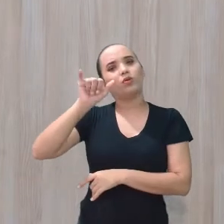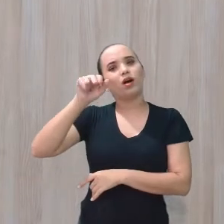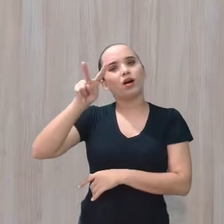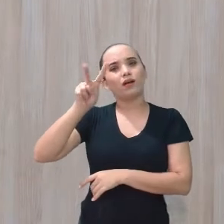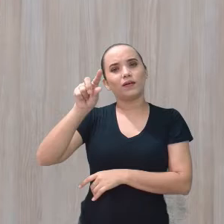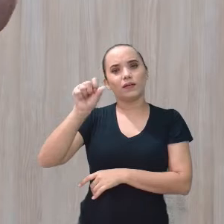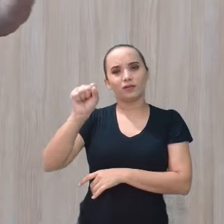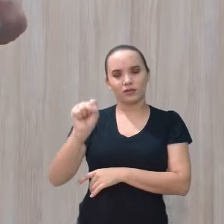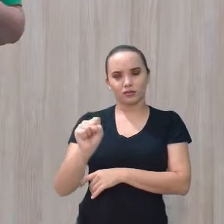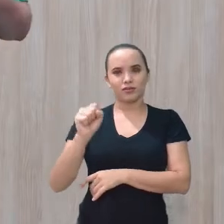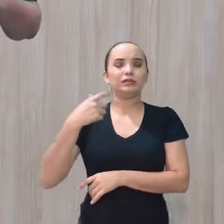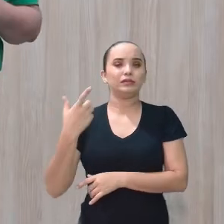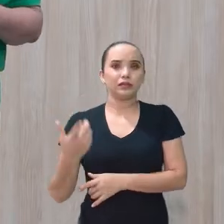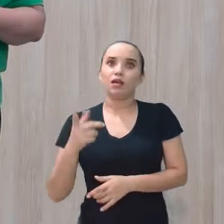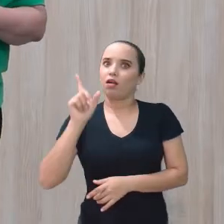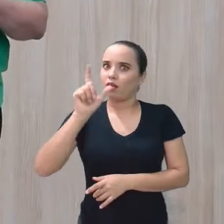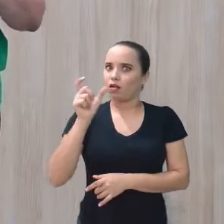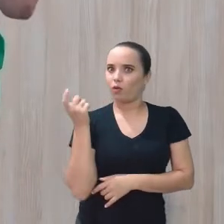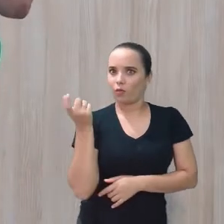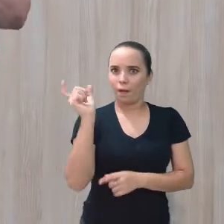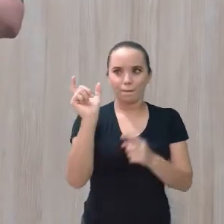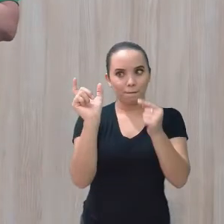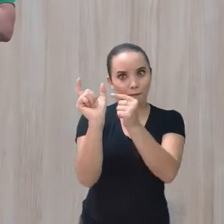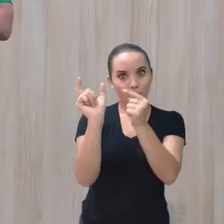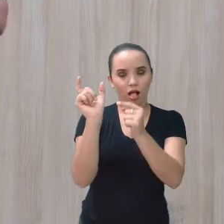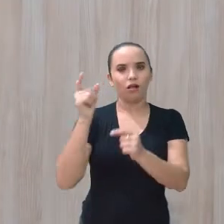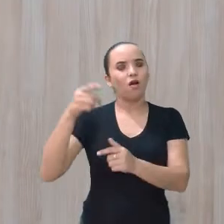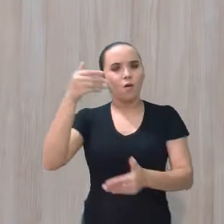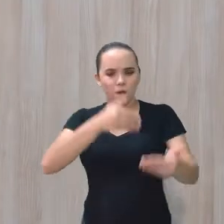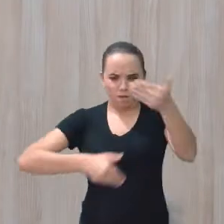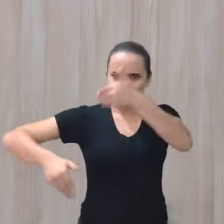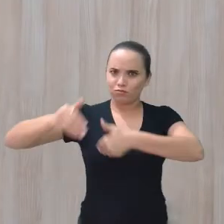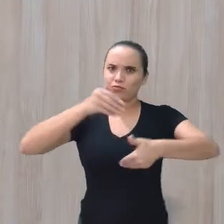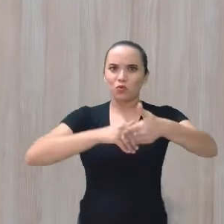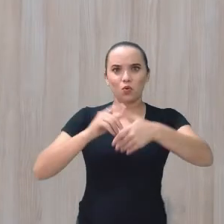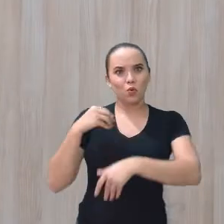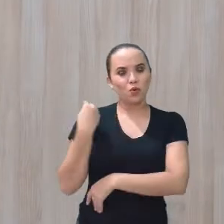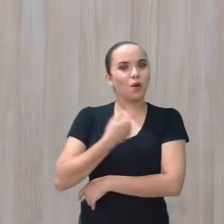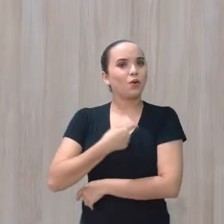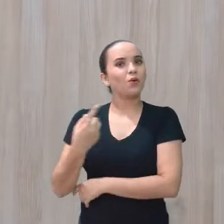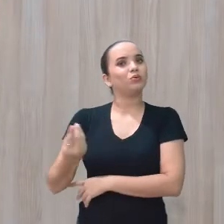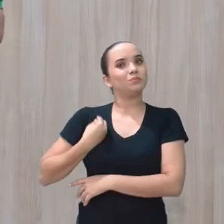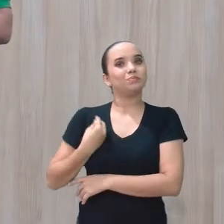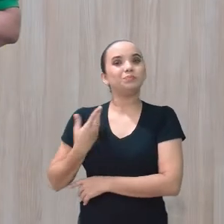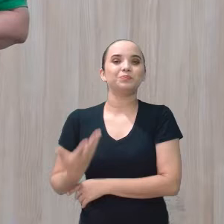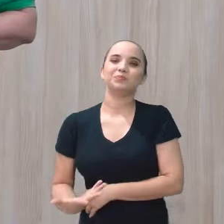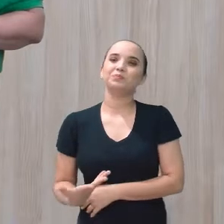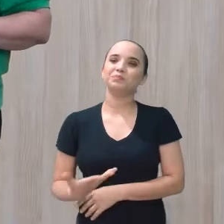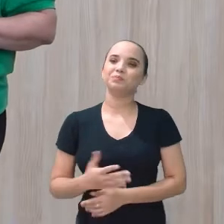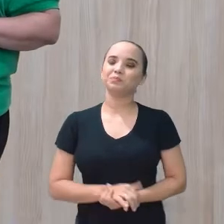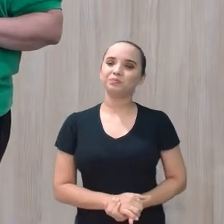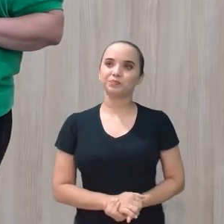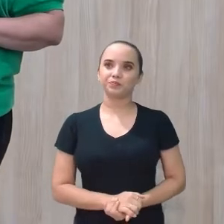nosso vocabulário, do nosso dia a dia e passou a ser um conhecimento de mundo também para vocês.